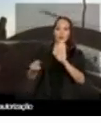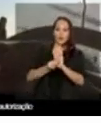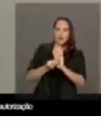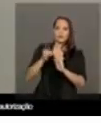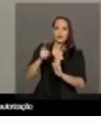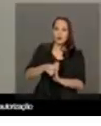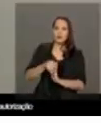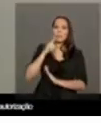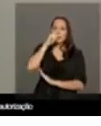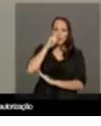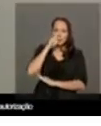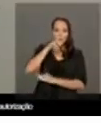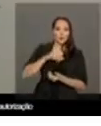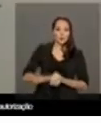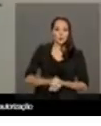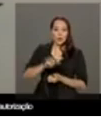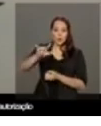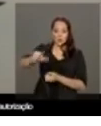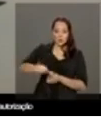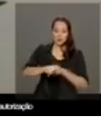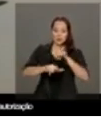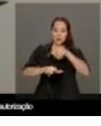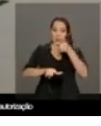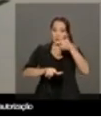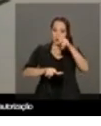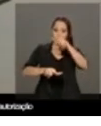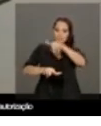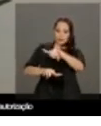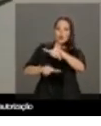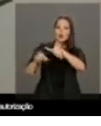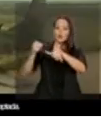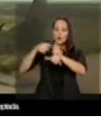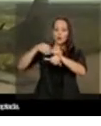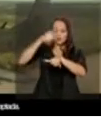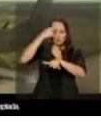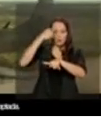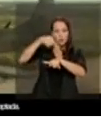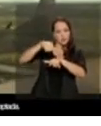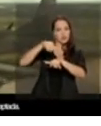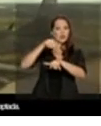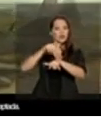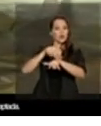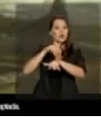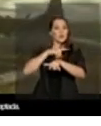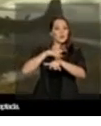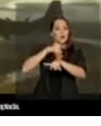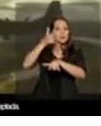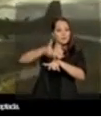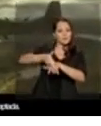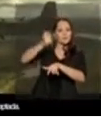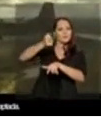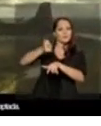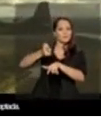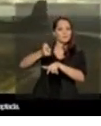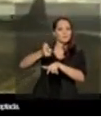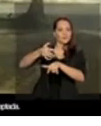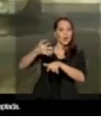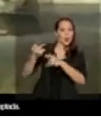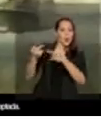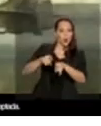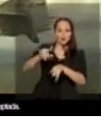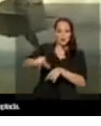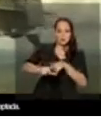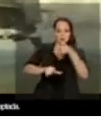hostil e o interceptador poderá receber autorização para empregar o tiro de detenção contra a